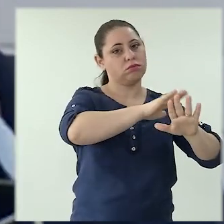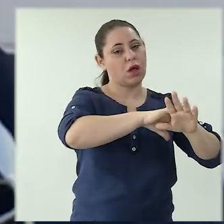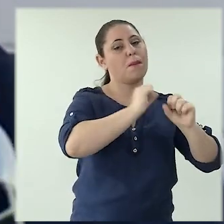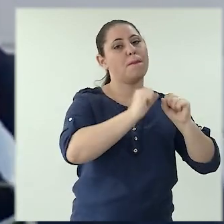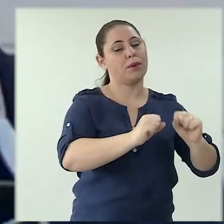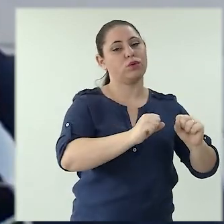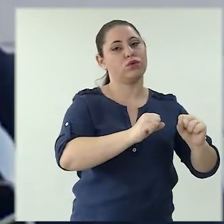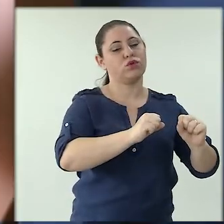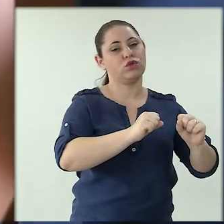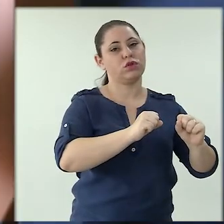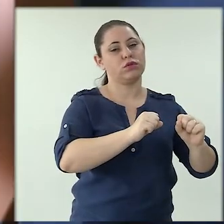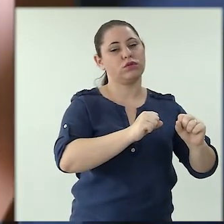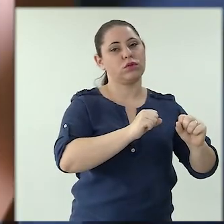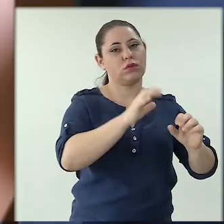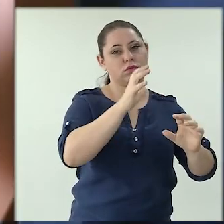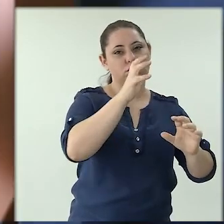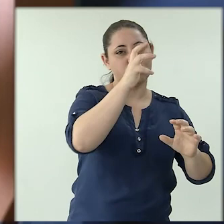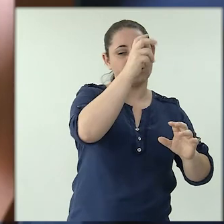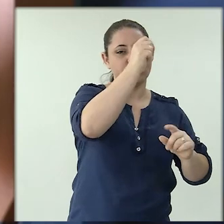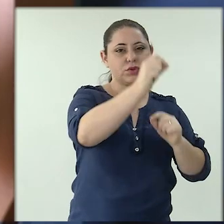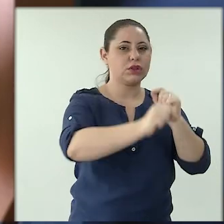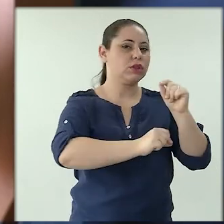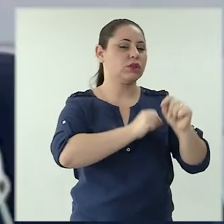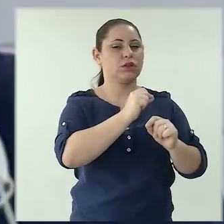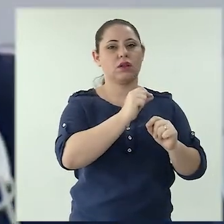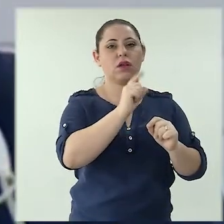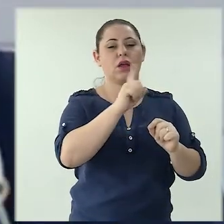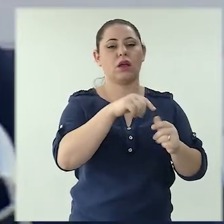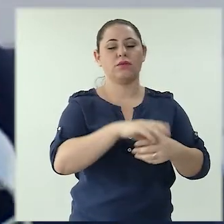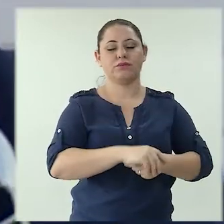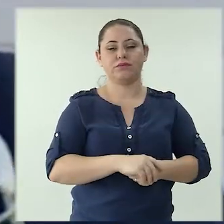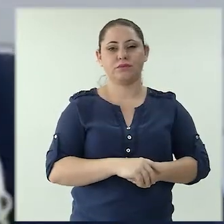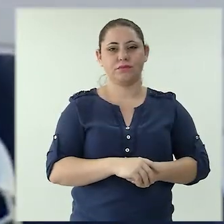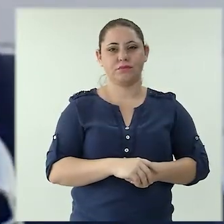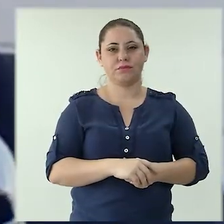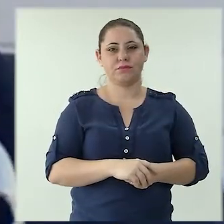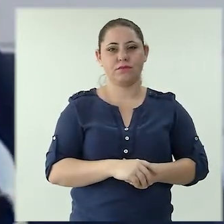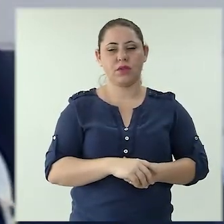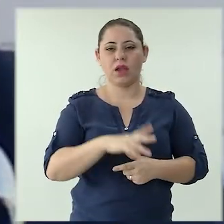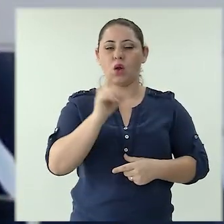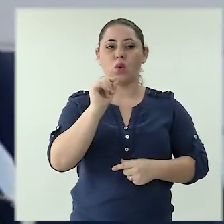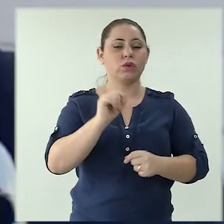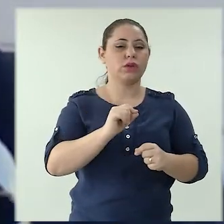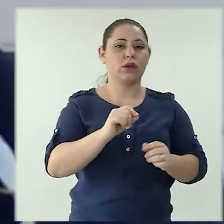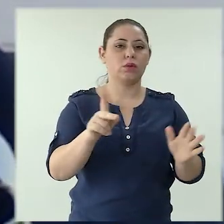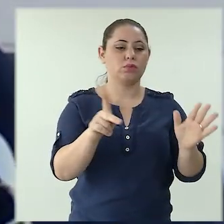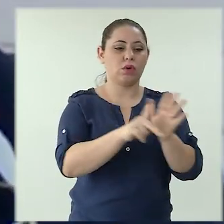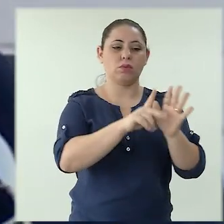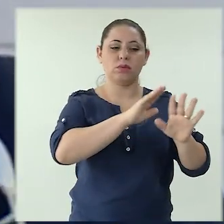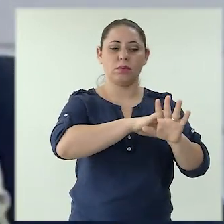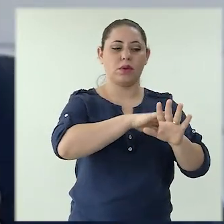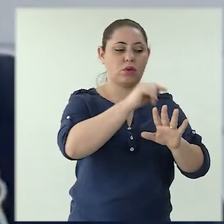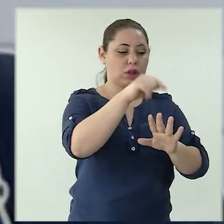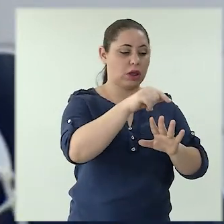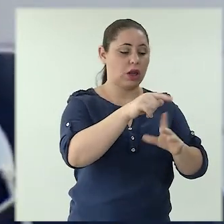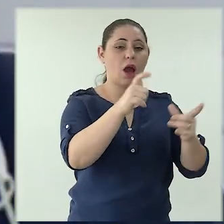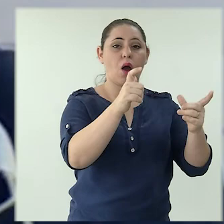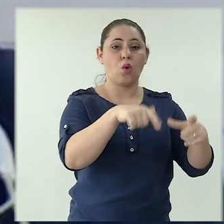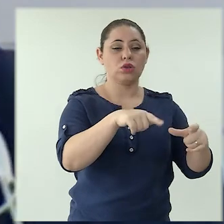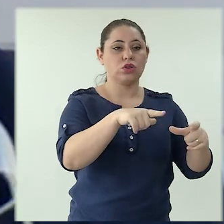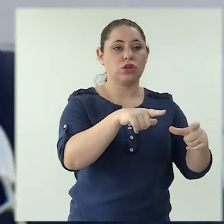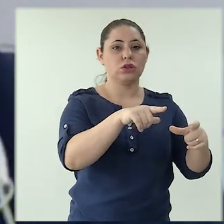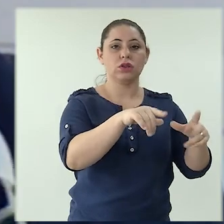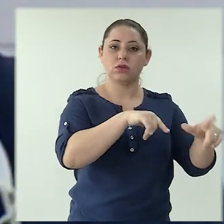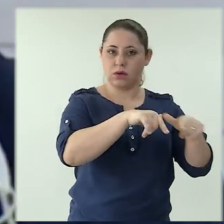função, é onde ele pode não seria jurisdição, né? Competência extrajudicial. Seria uma competência extrajudicial onde